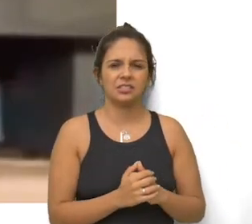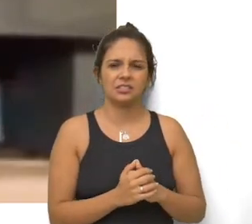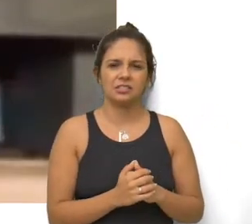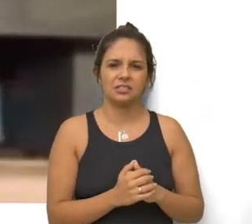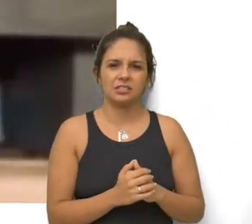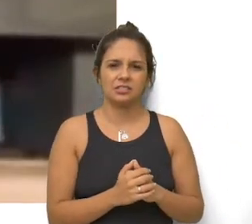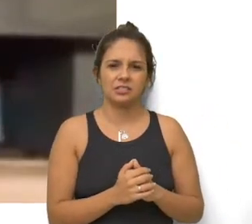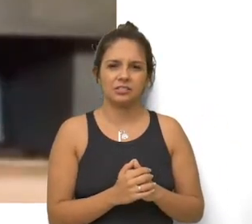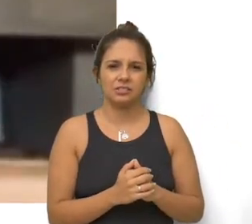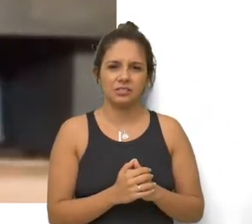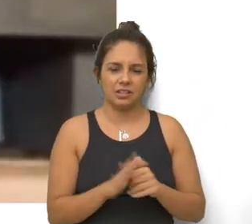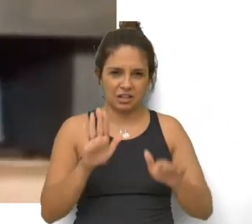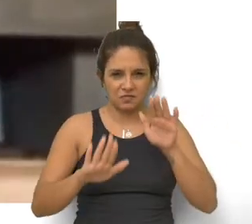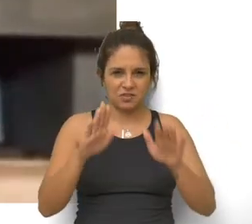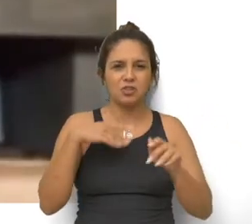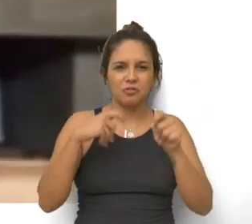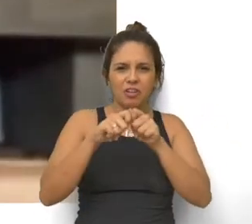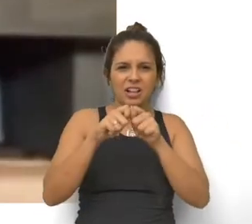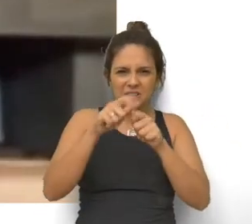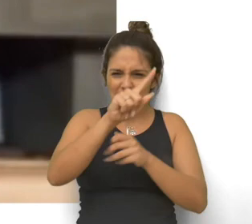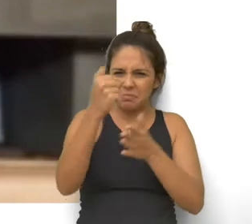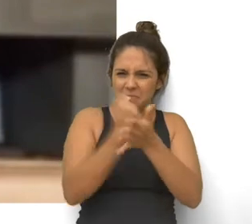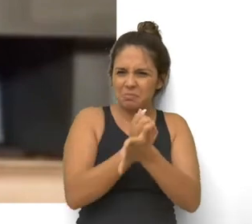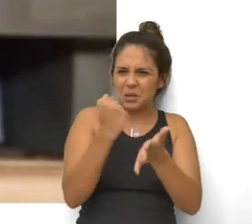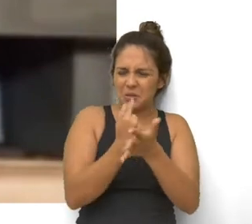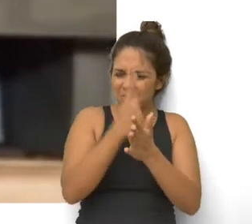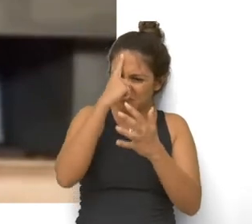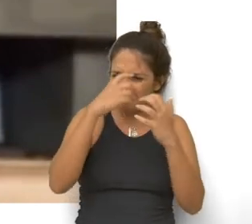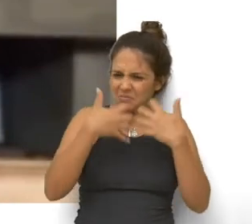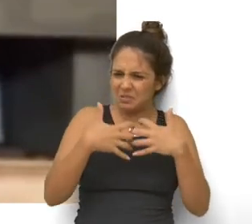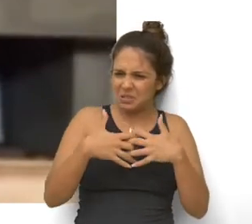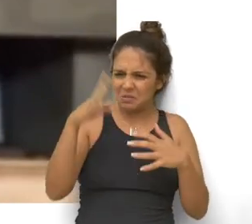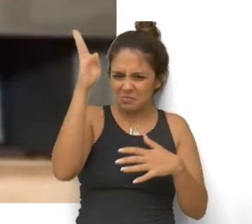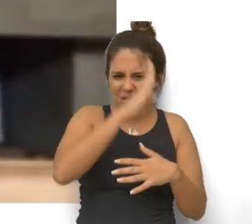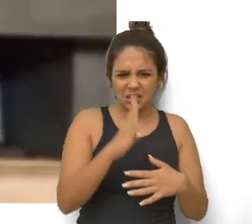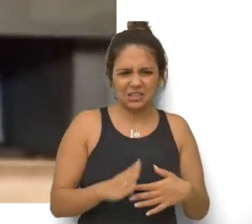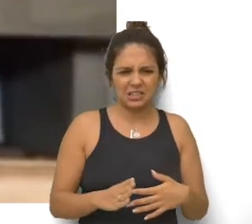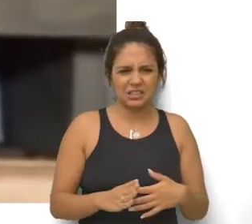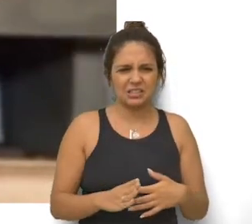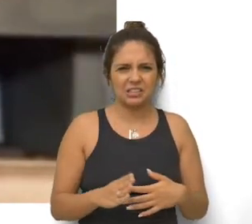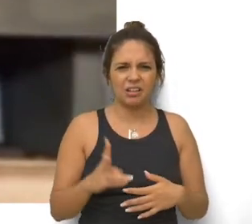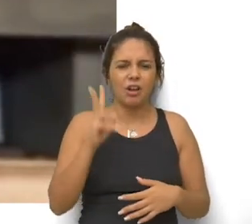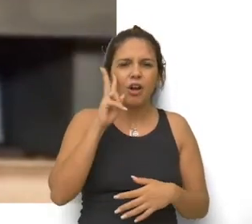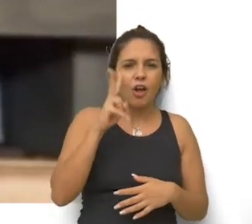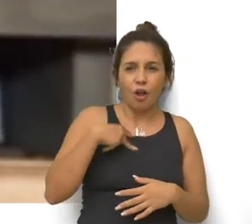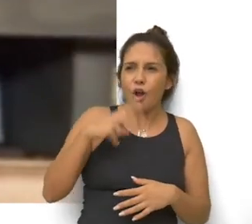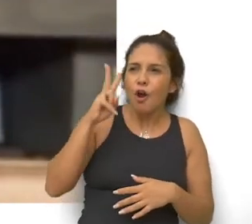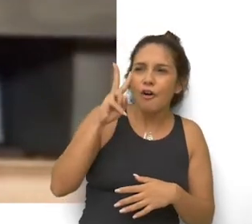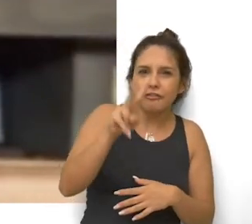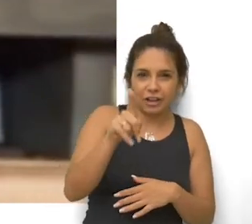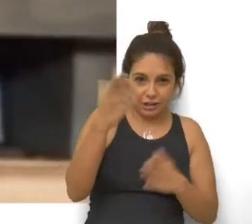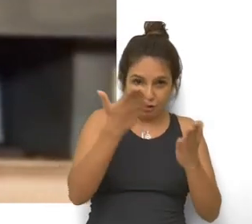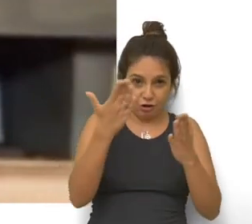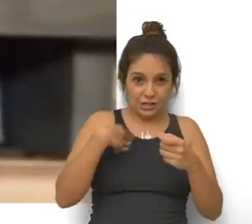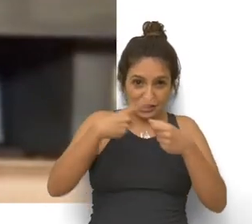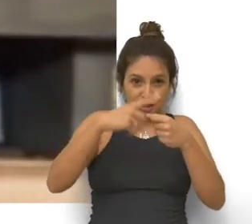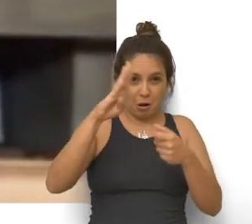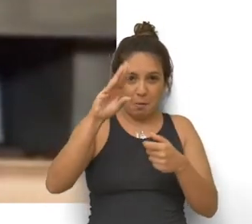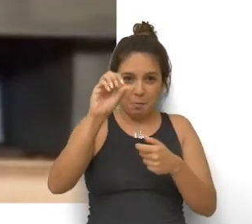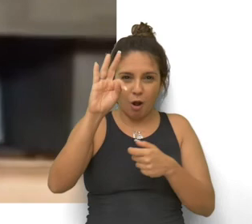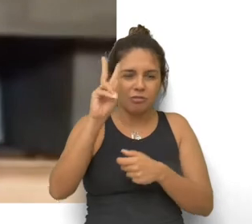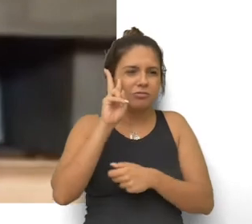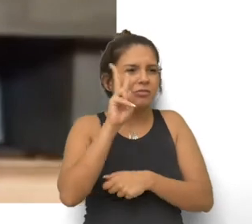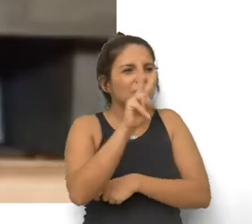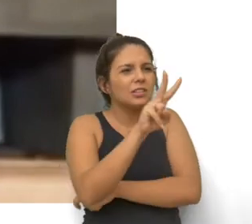Às vezes eu me faço essas perguntas. Aqui, diante dessa minha linda vista do Porto de Boston,